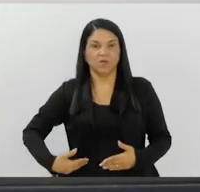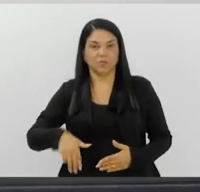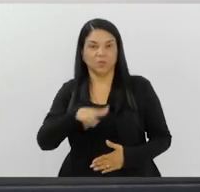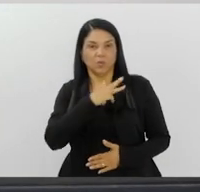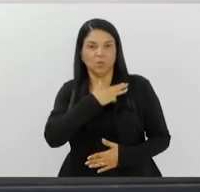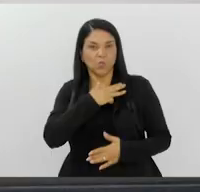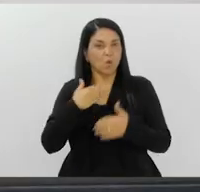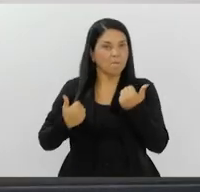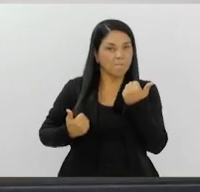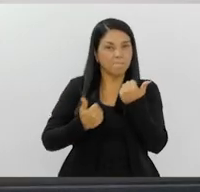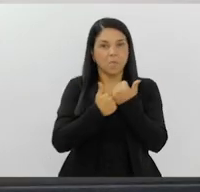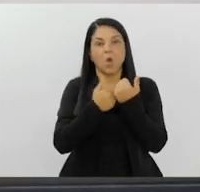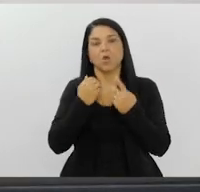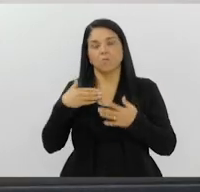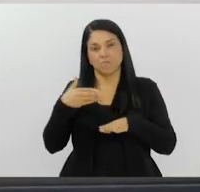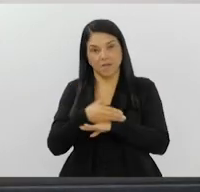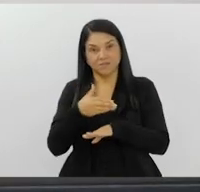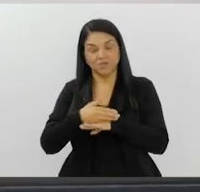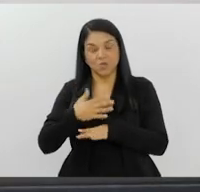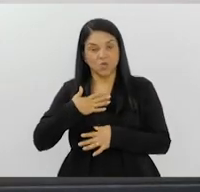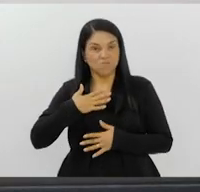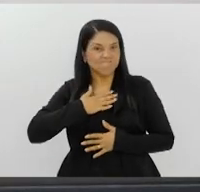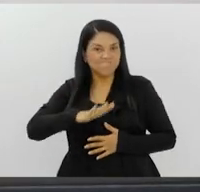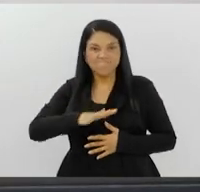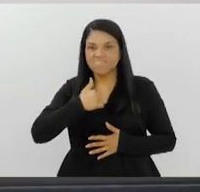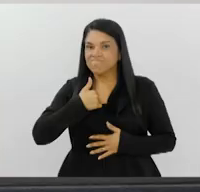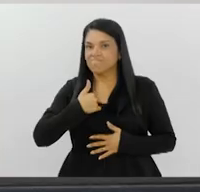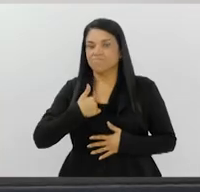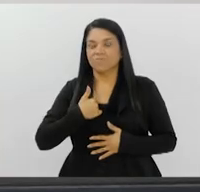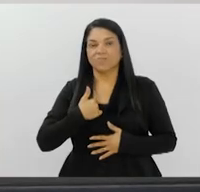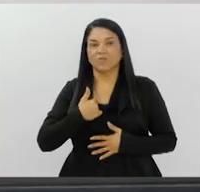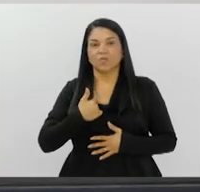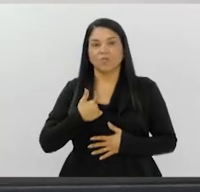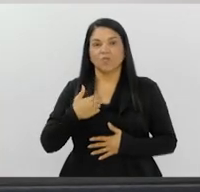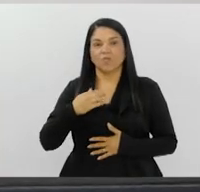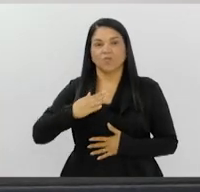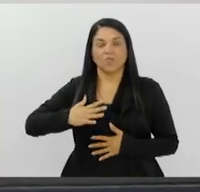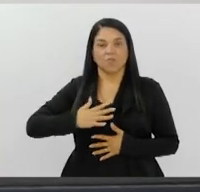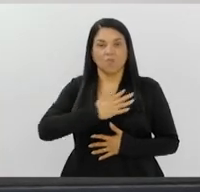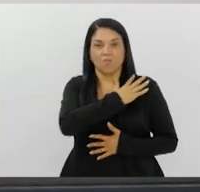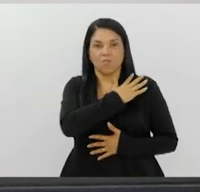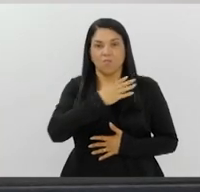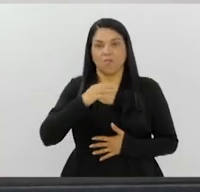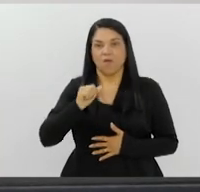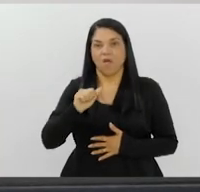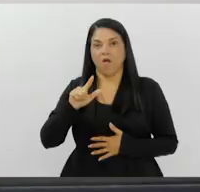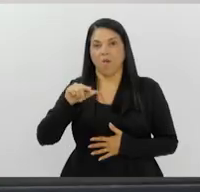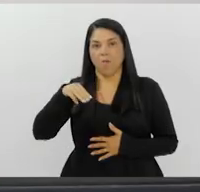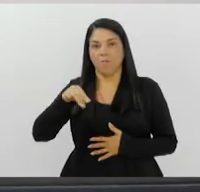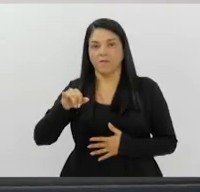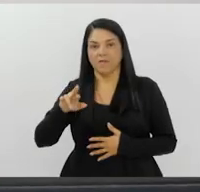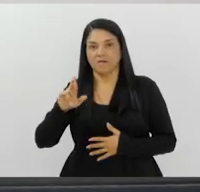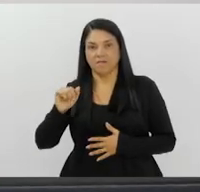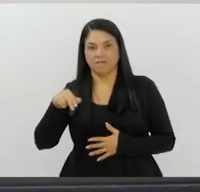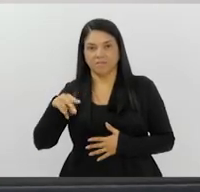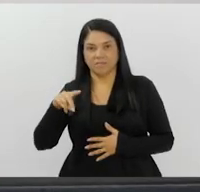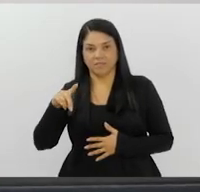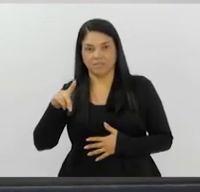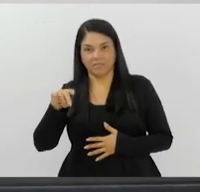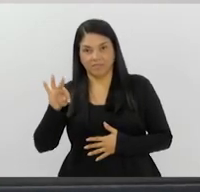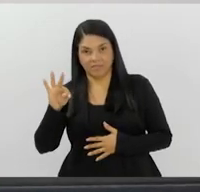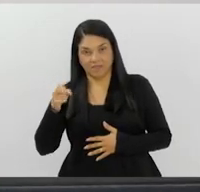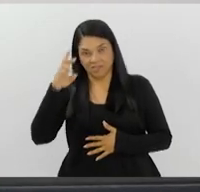apoio eu fiquei indignado que o atual Almirante chefe da Marinha se